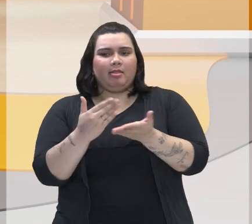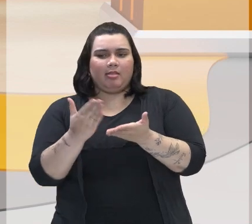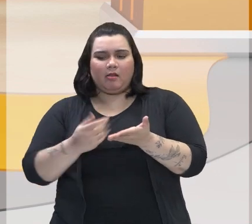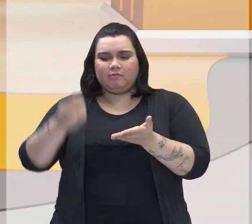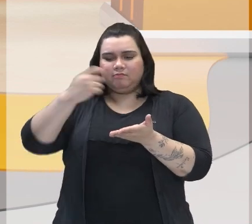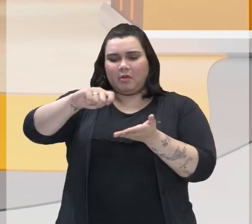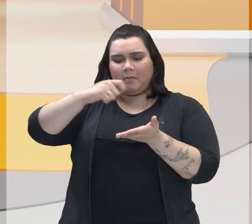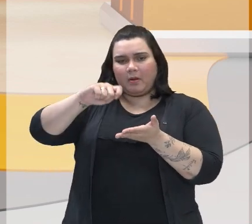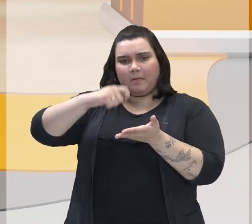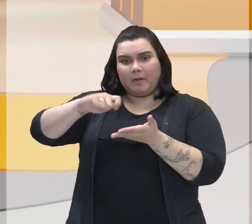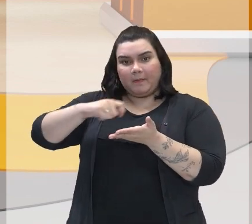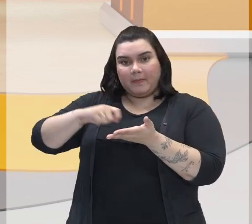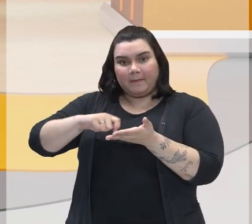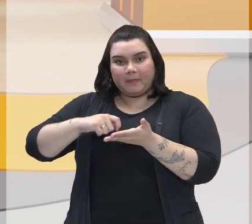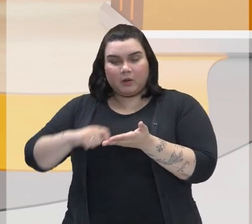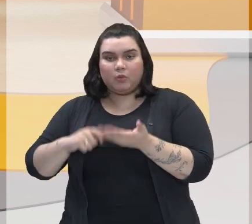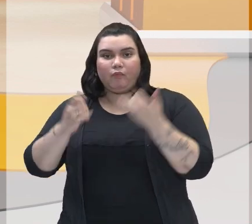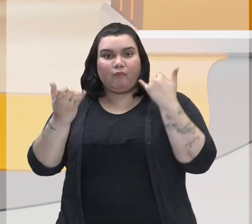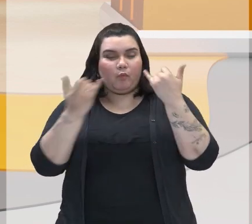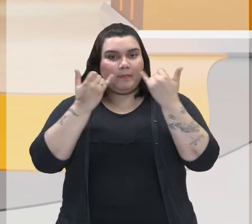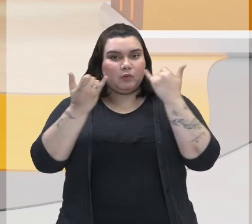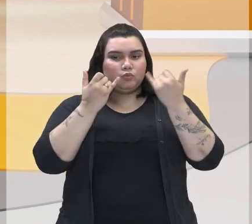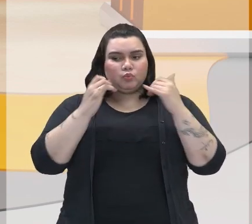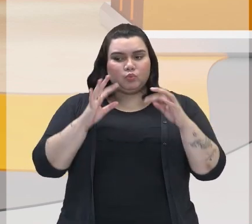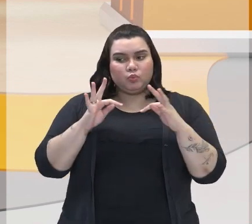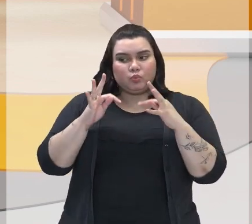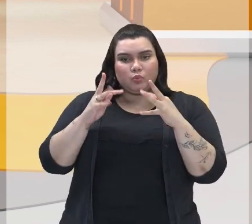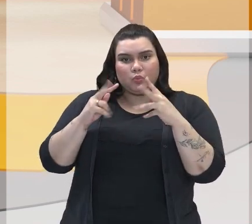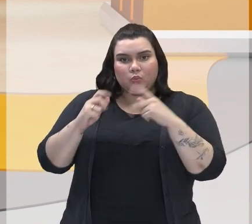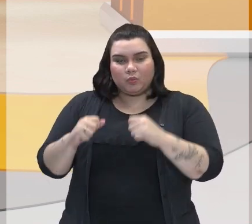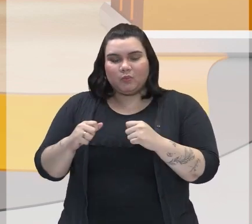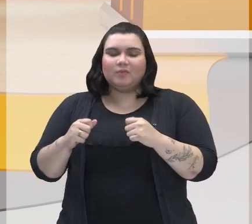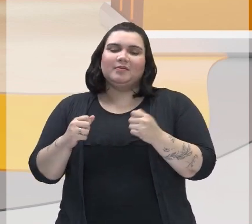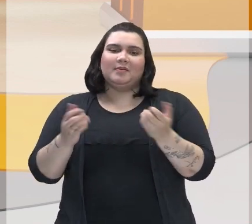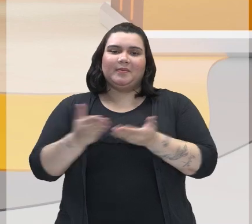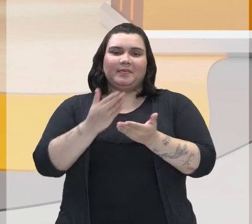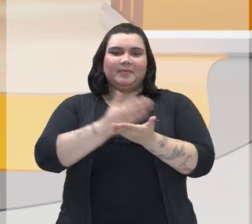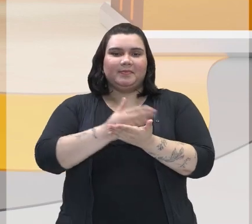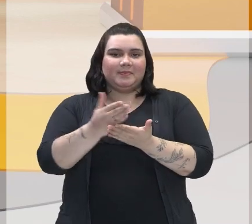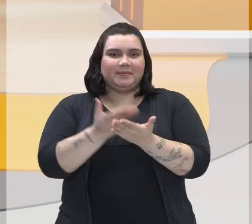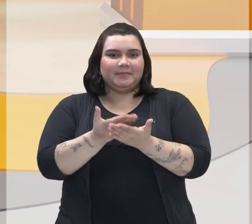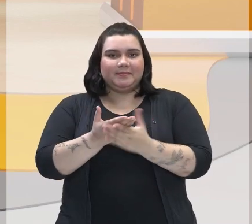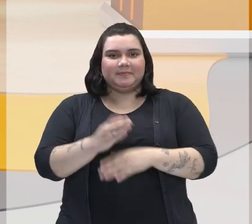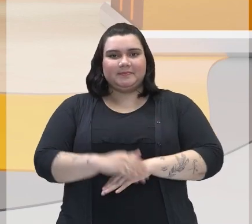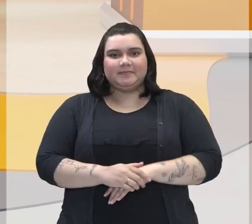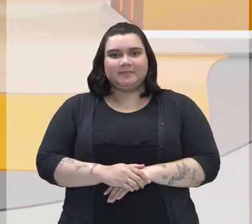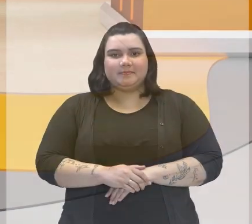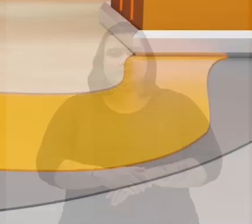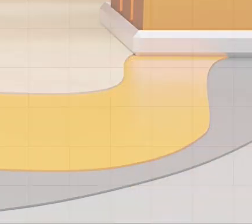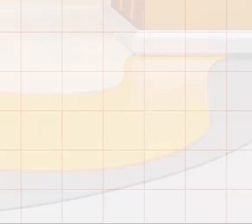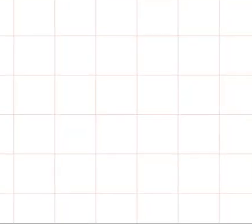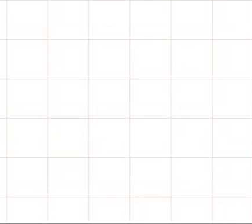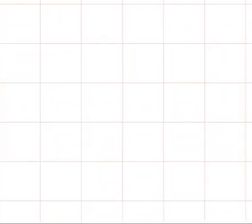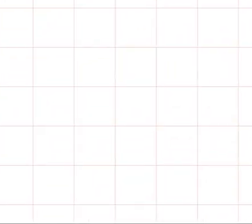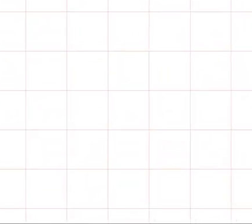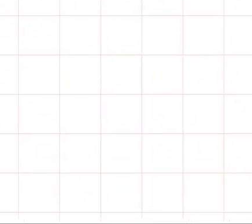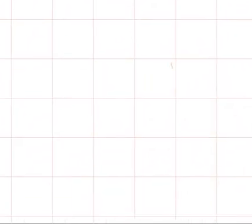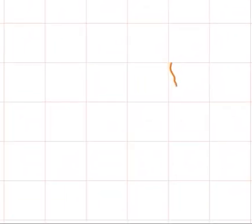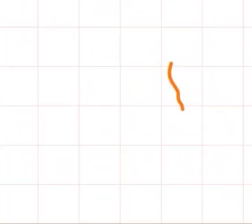canetas coloridas, faça as anotações necessárias e uma boa aula.